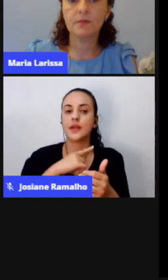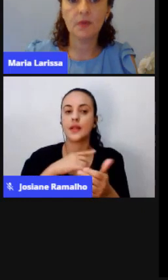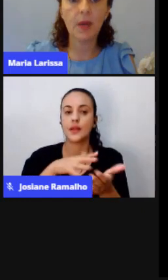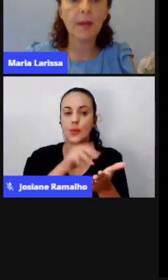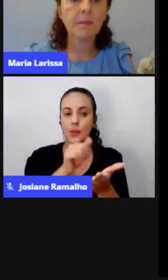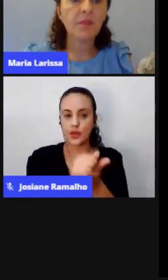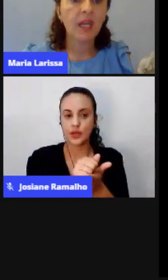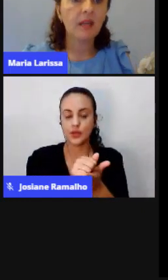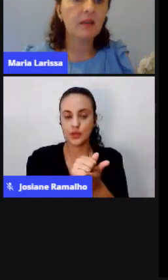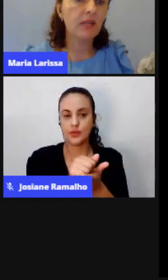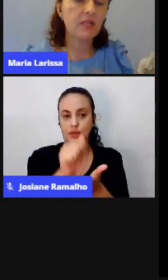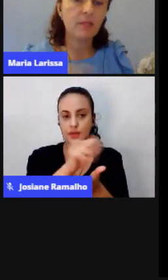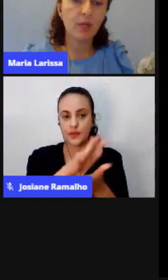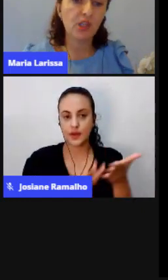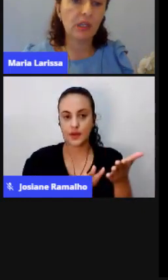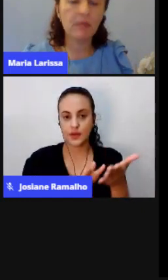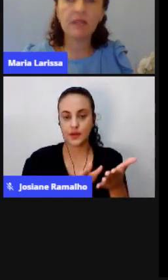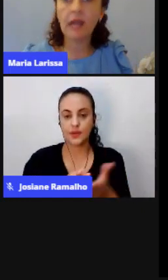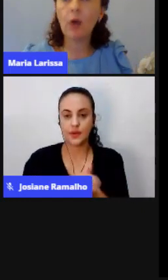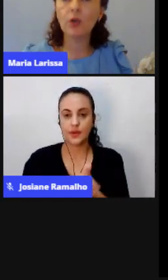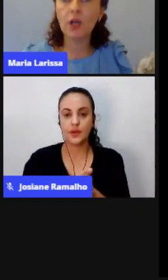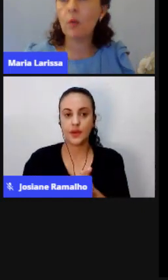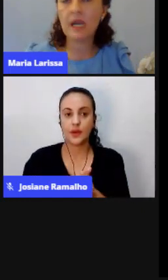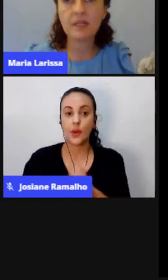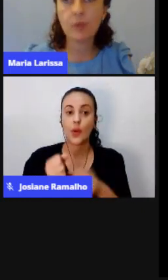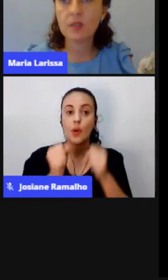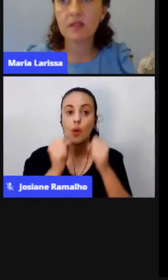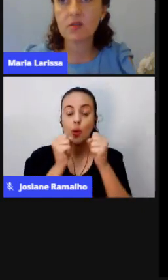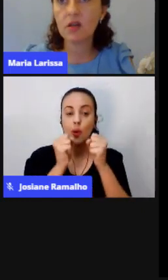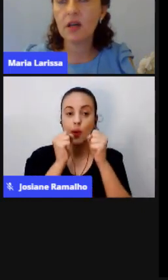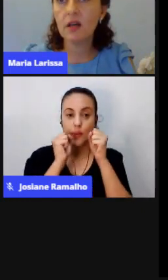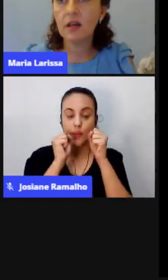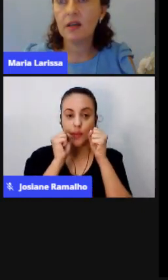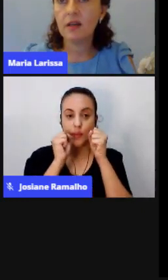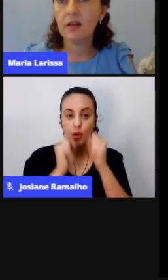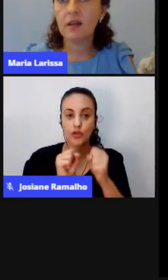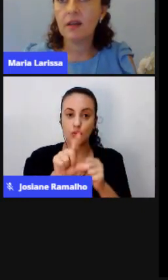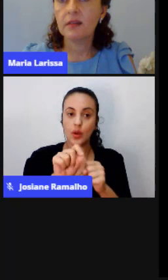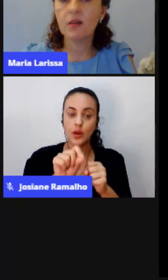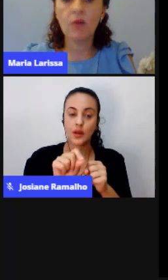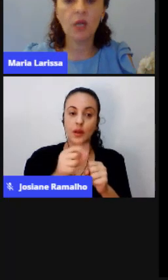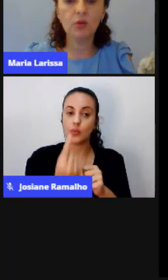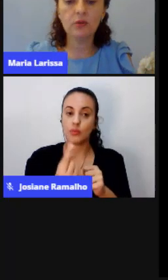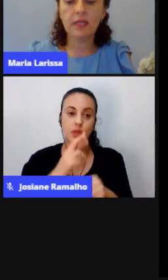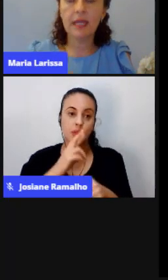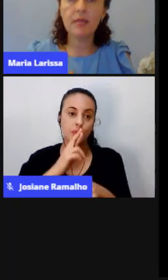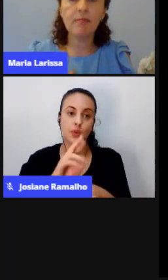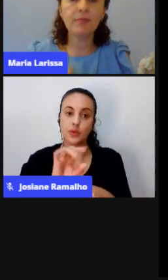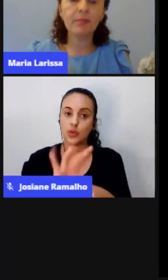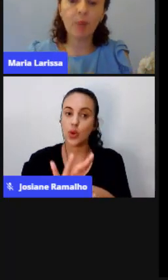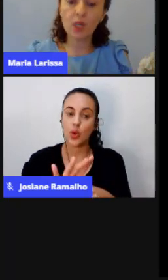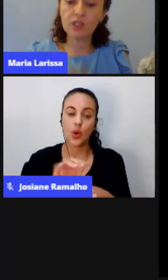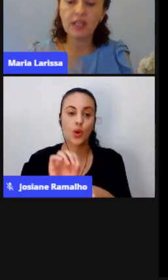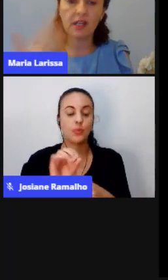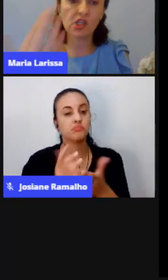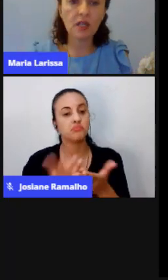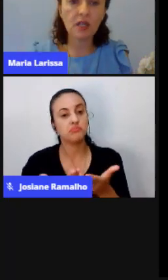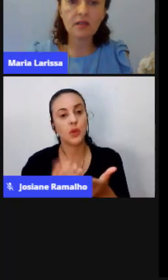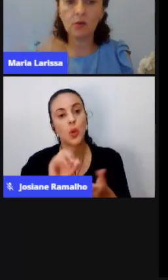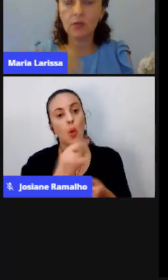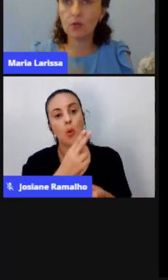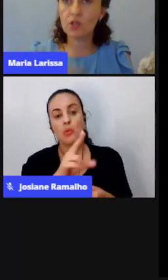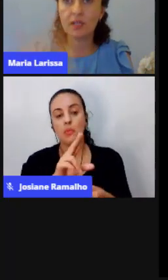atividade, não é? Então, ali você pode limitar ou não a uma resposta só. Então, o aluno, ele pode